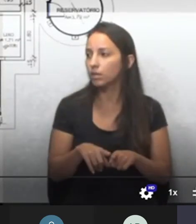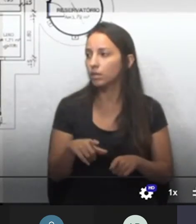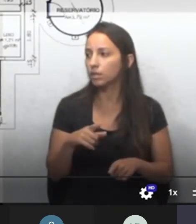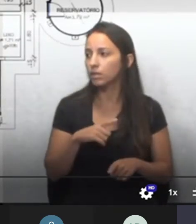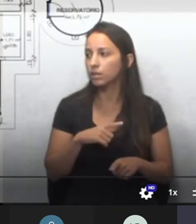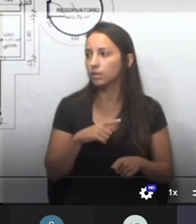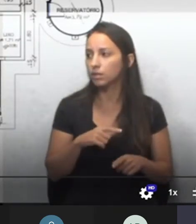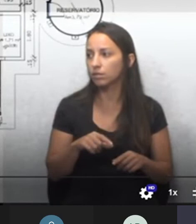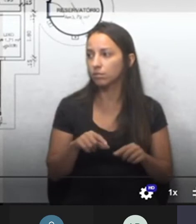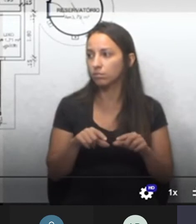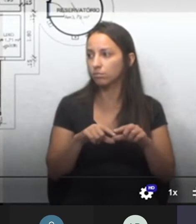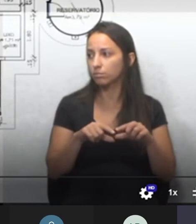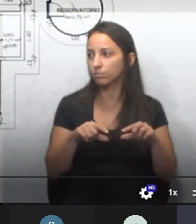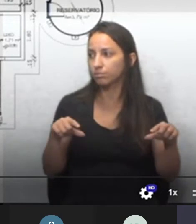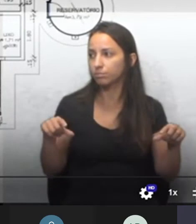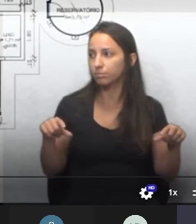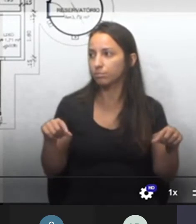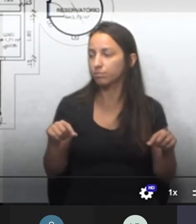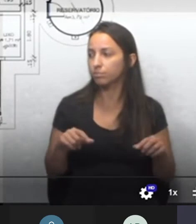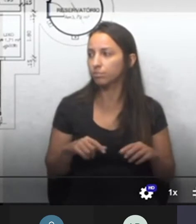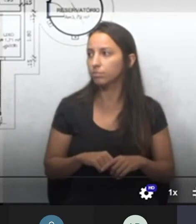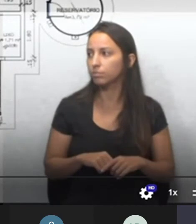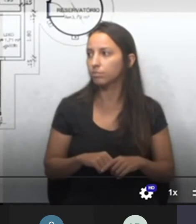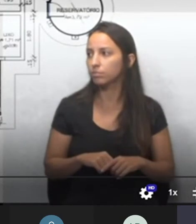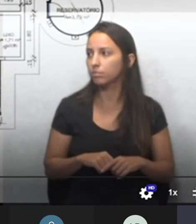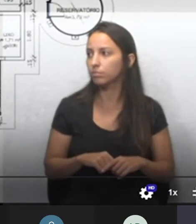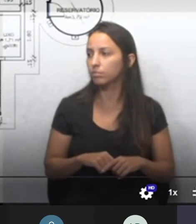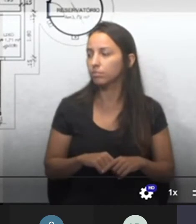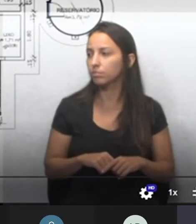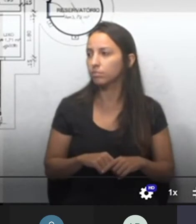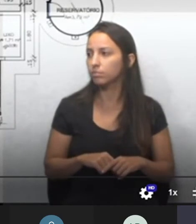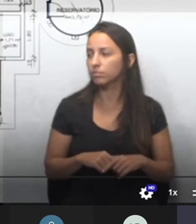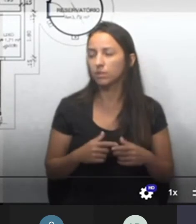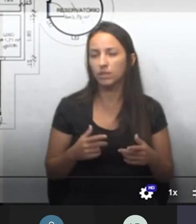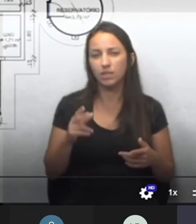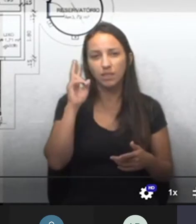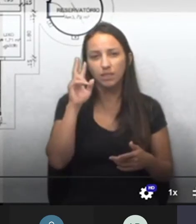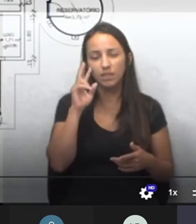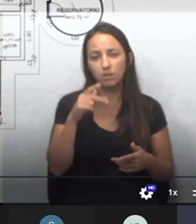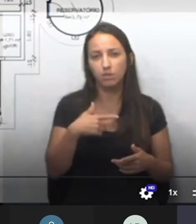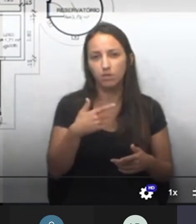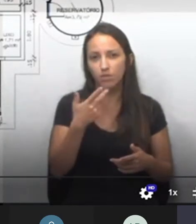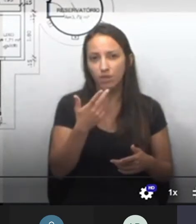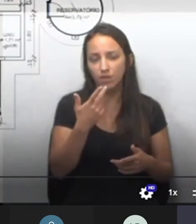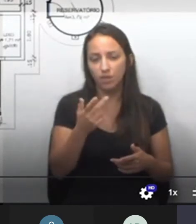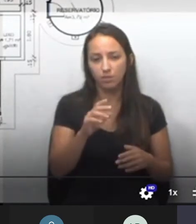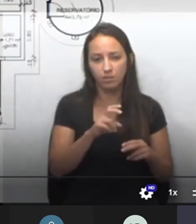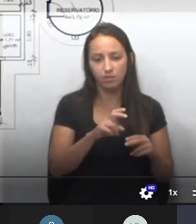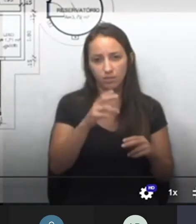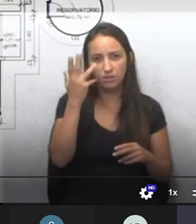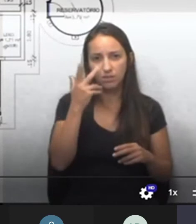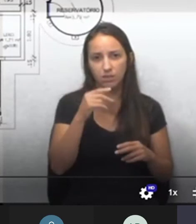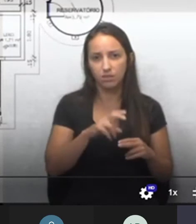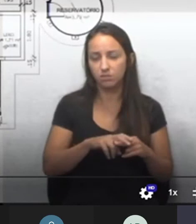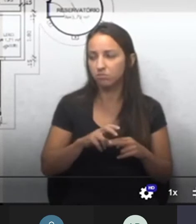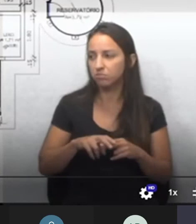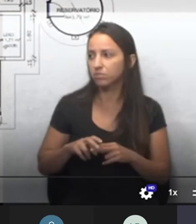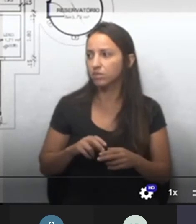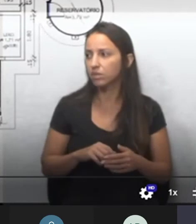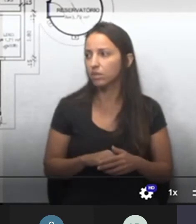tem uma certa espessura. Então, isso pode ser aquele que eu estava comentando, dos lugares para as crianças sentarem, né?